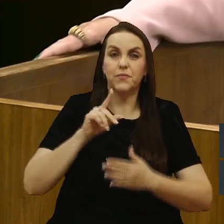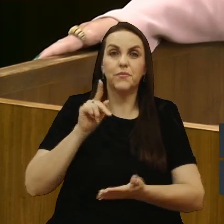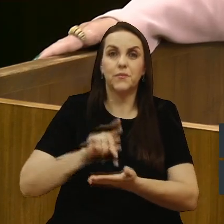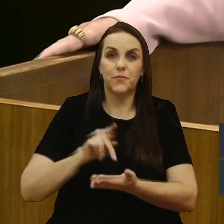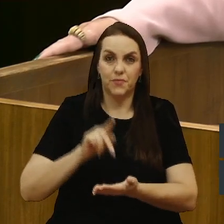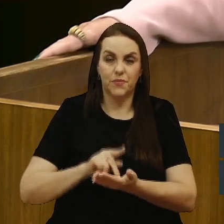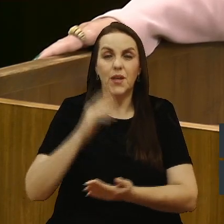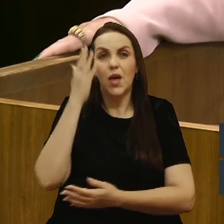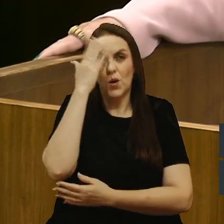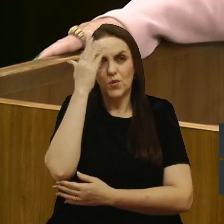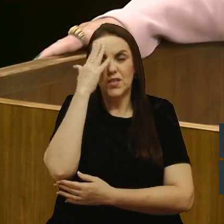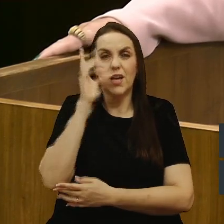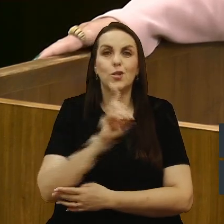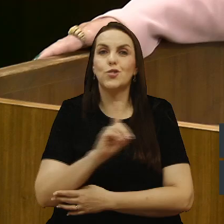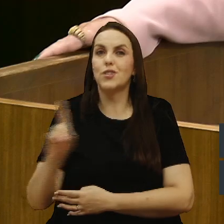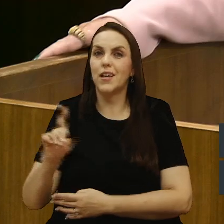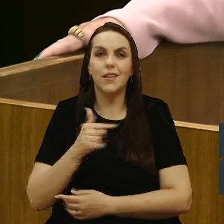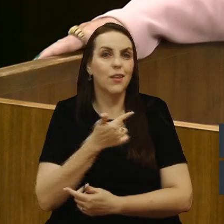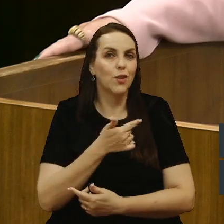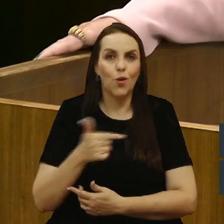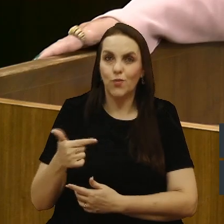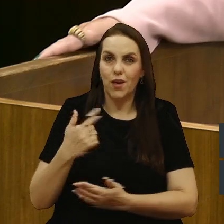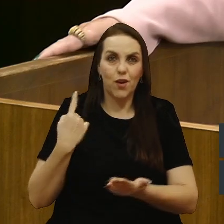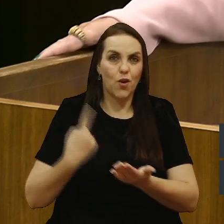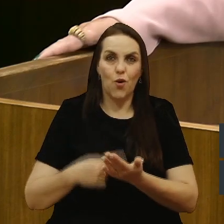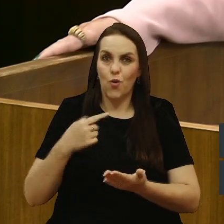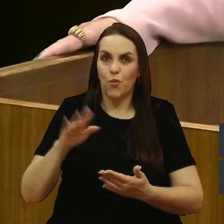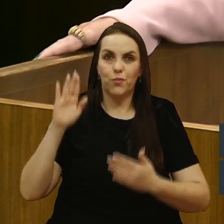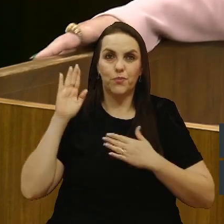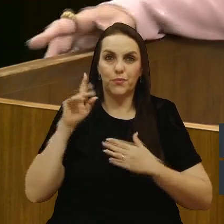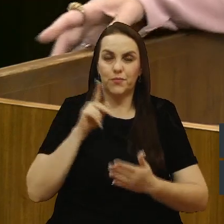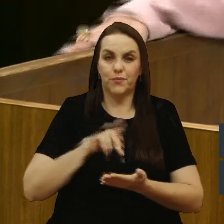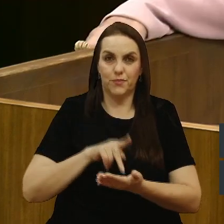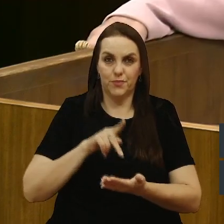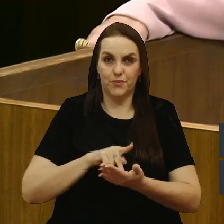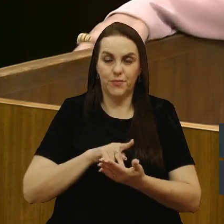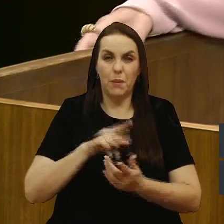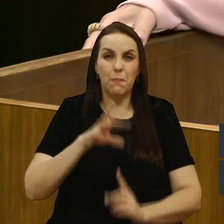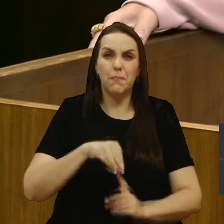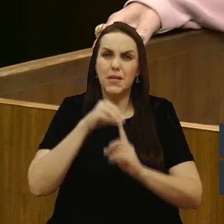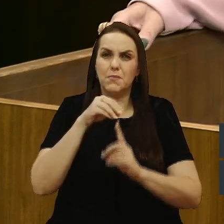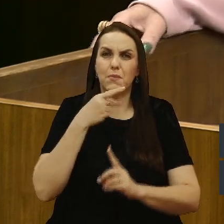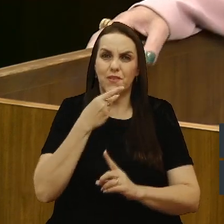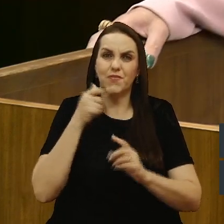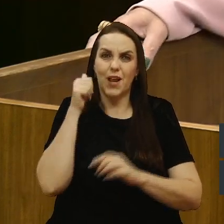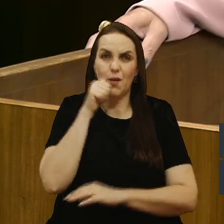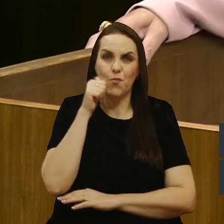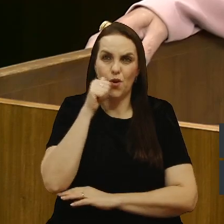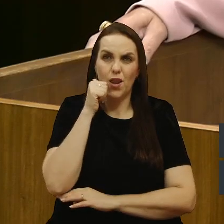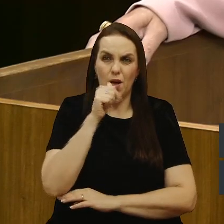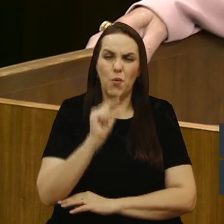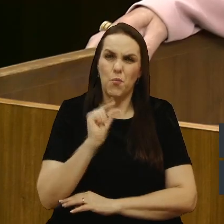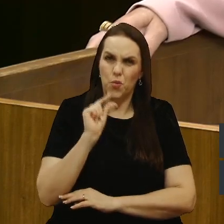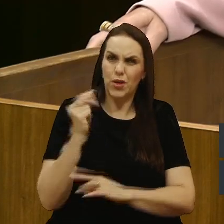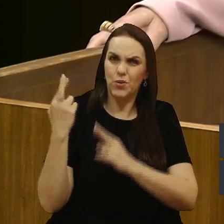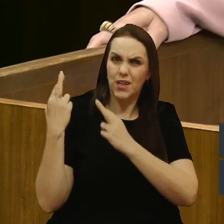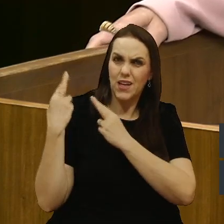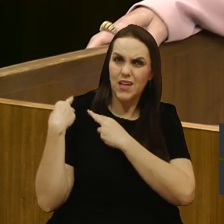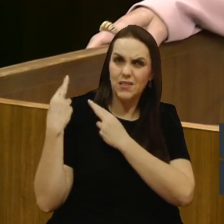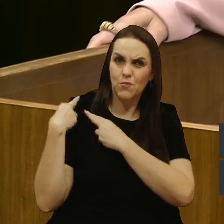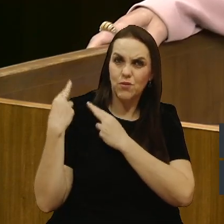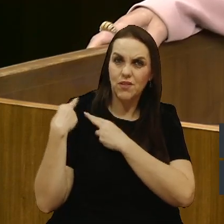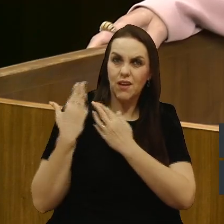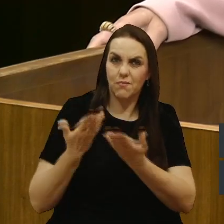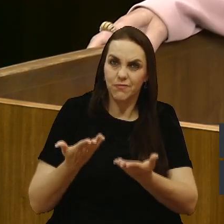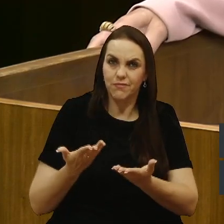vezes compromisso com a verdade, especialmente quando fala das mulheres. Mas vamos tentar ter um pingo de responsabilidade, então.